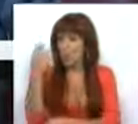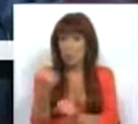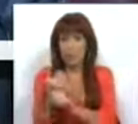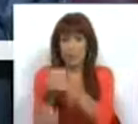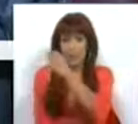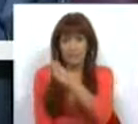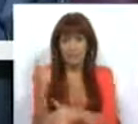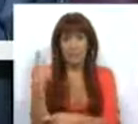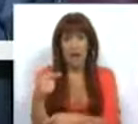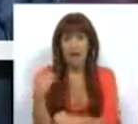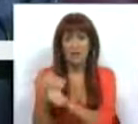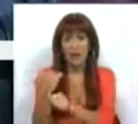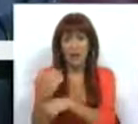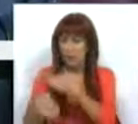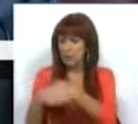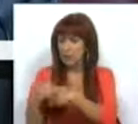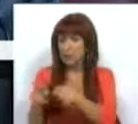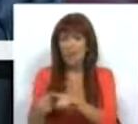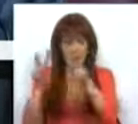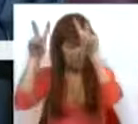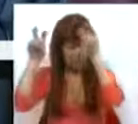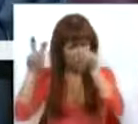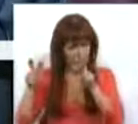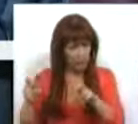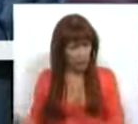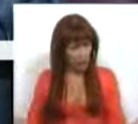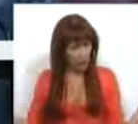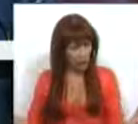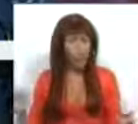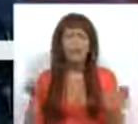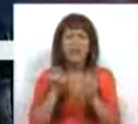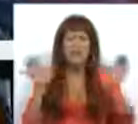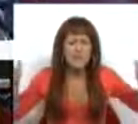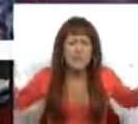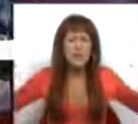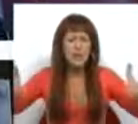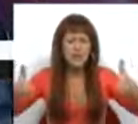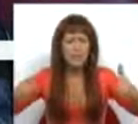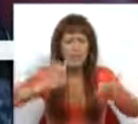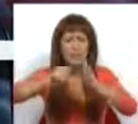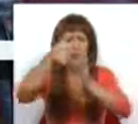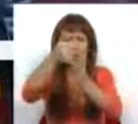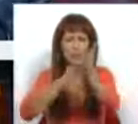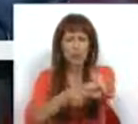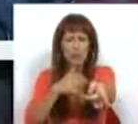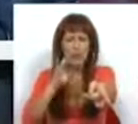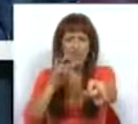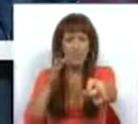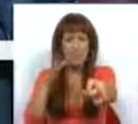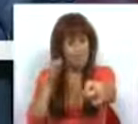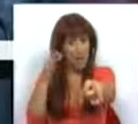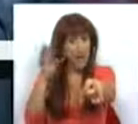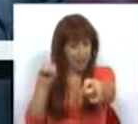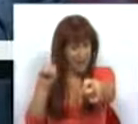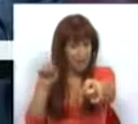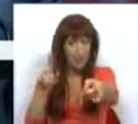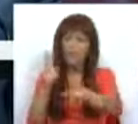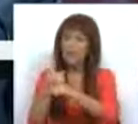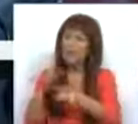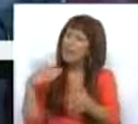trabalho constituído e que está a trabalhar estas temáticas. Mas centremos agora no projeto de resolução do Partido Socialista